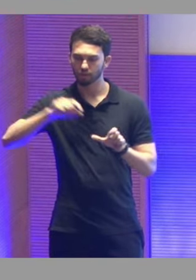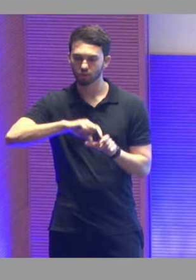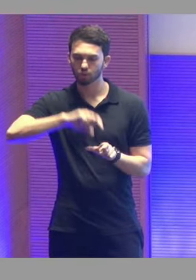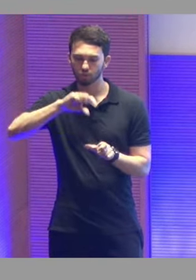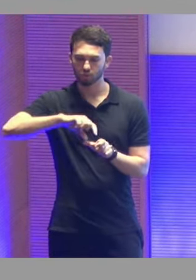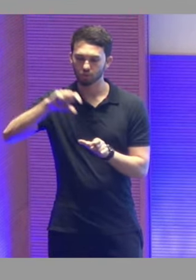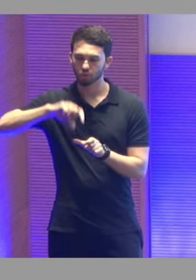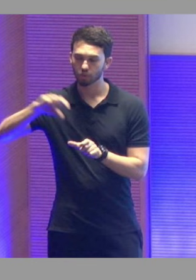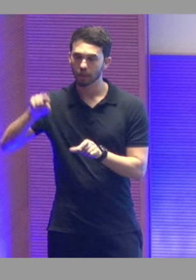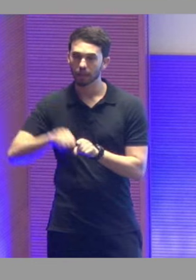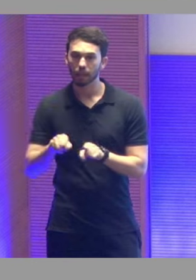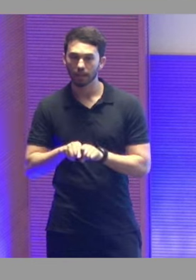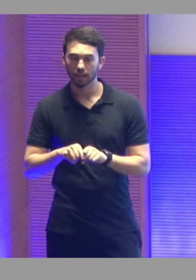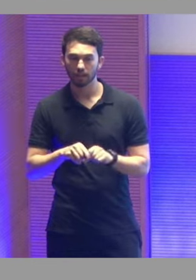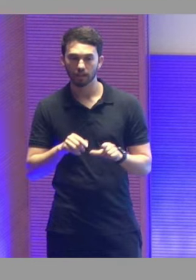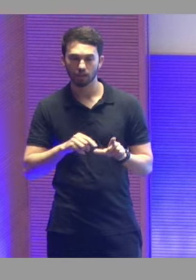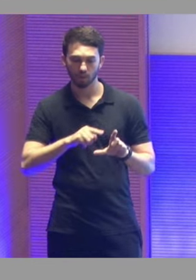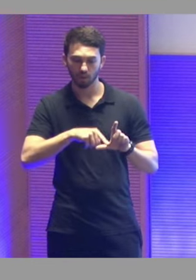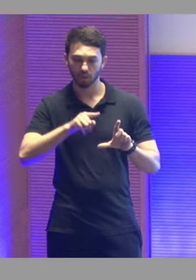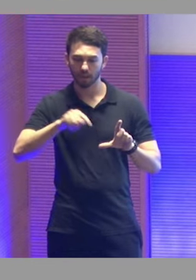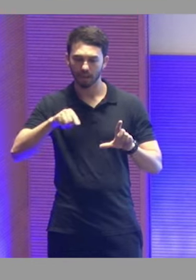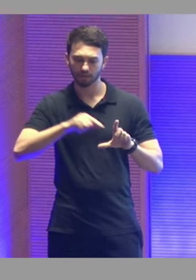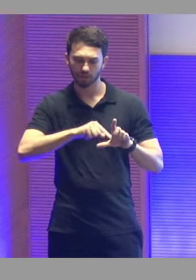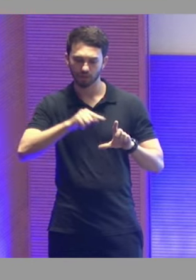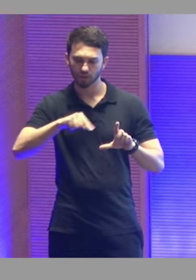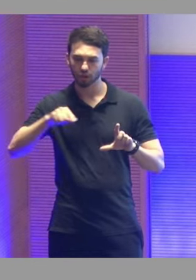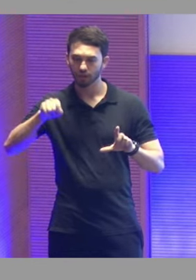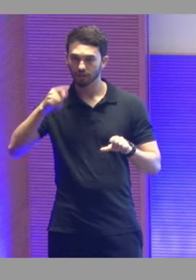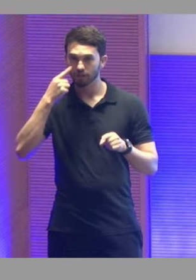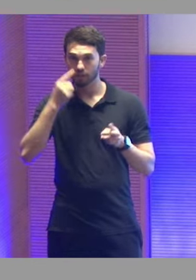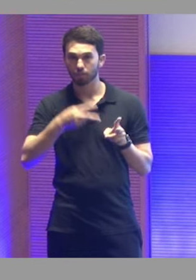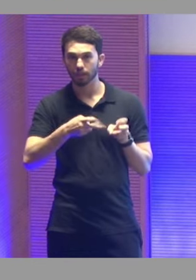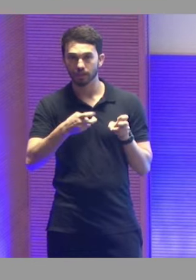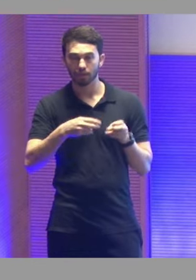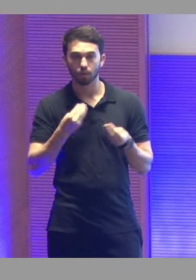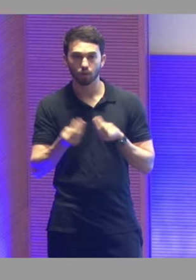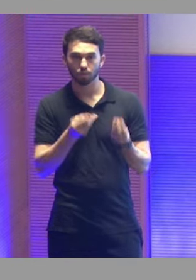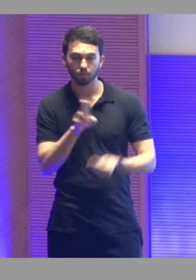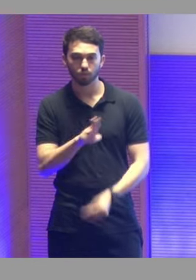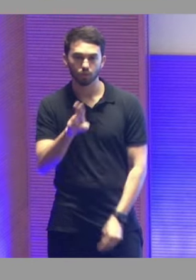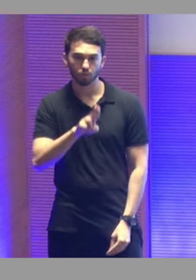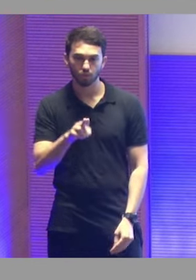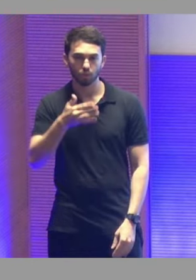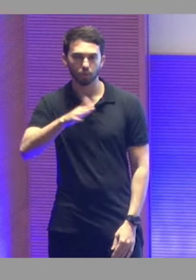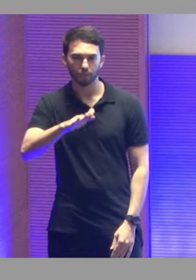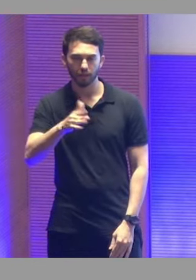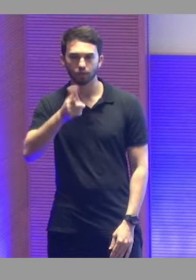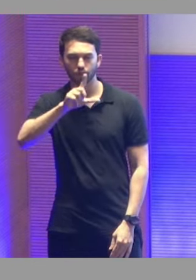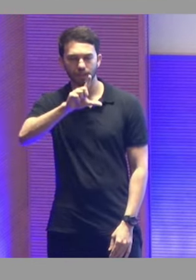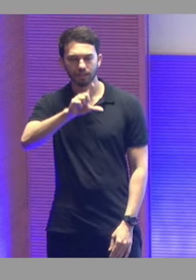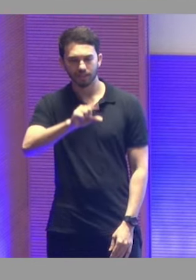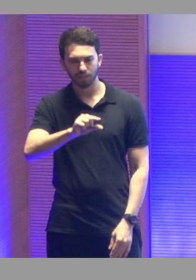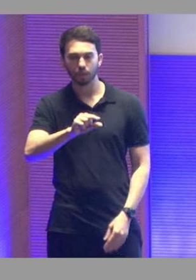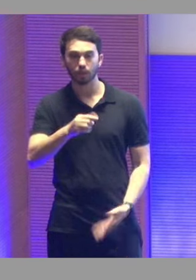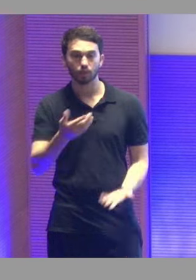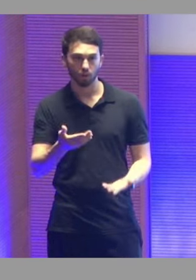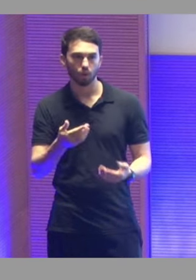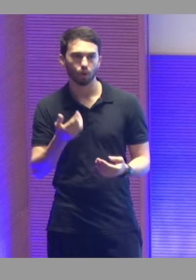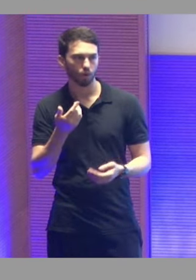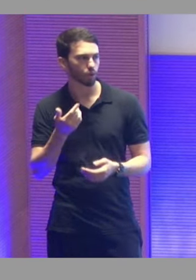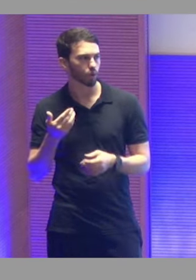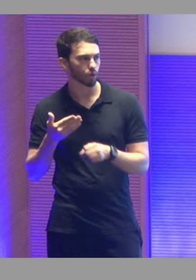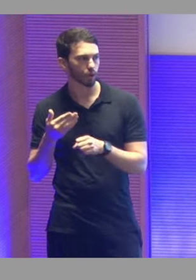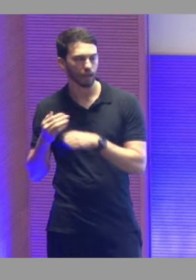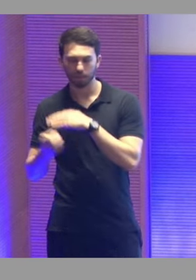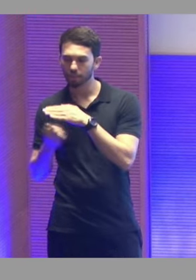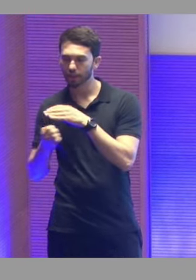organiza ação a gente consegue observar como que ao longo do tempo esse consumo médio ele foi caindo à medida em que a gente teve a entrada de